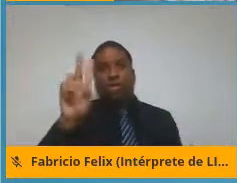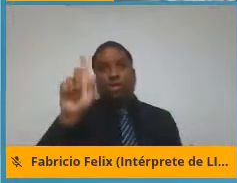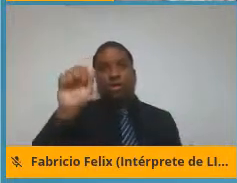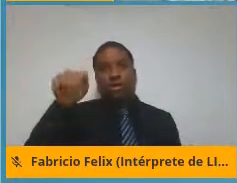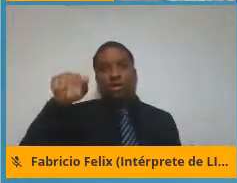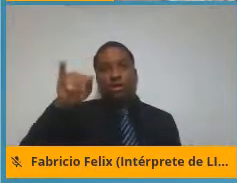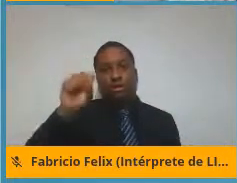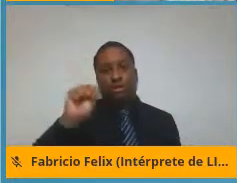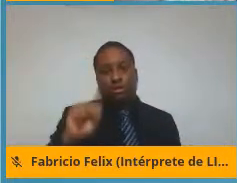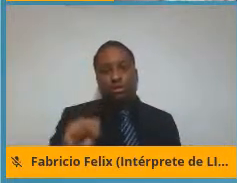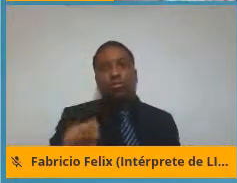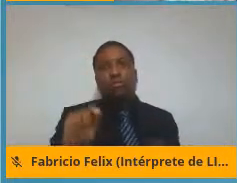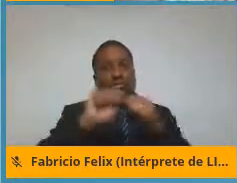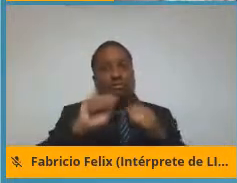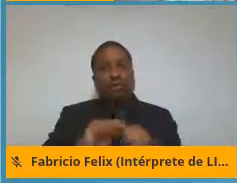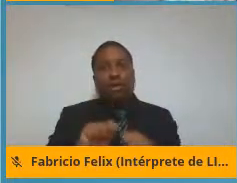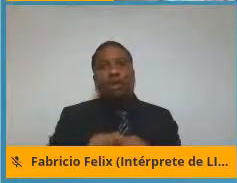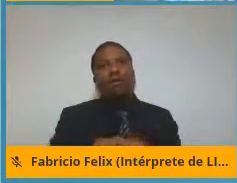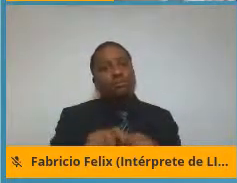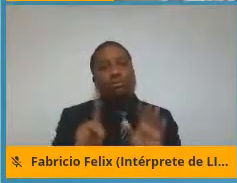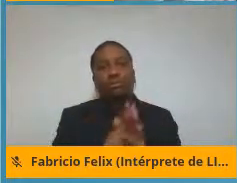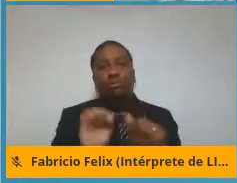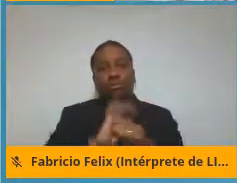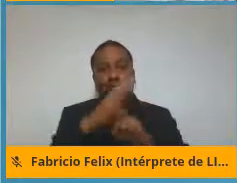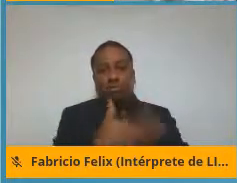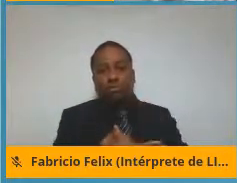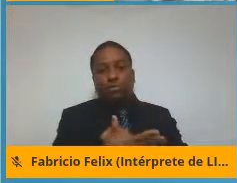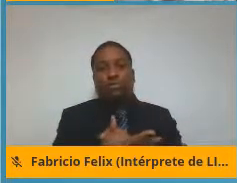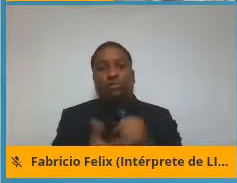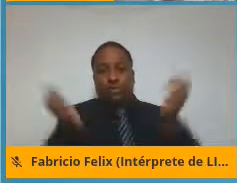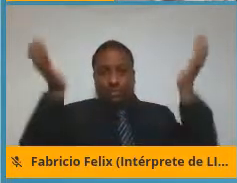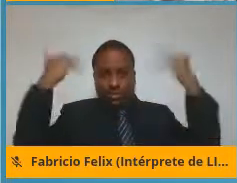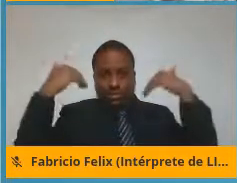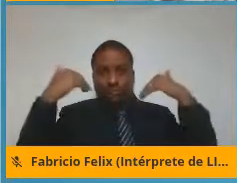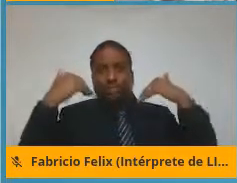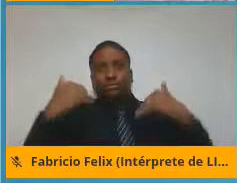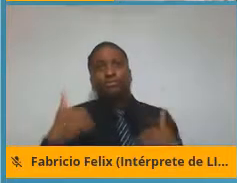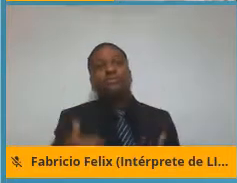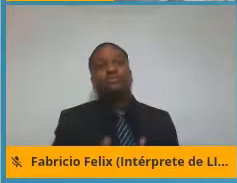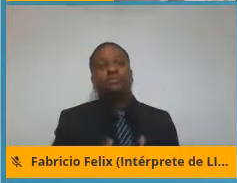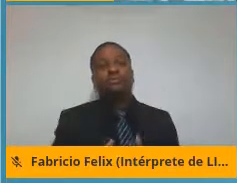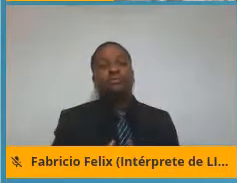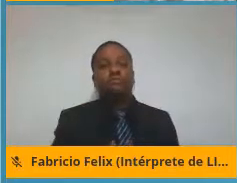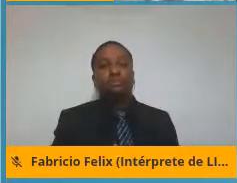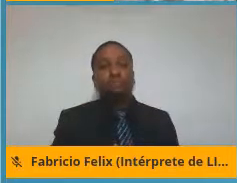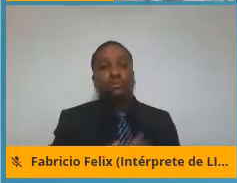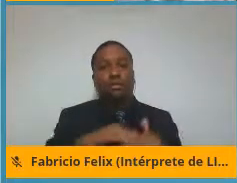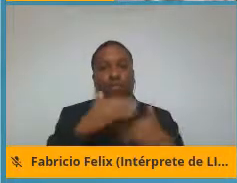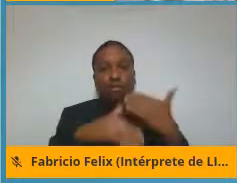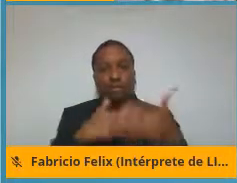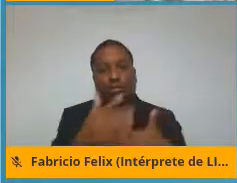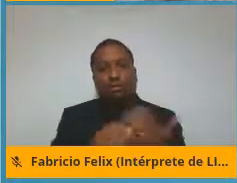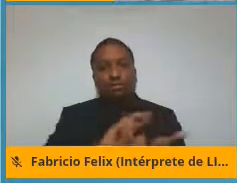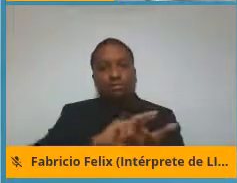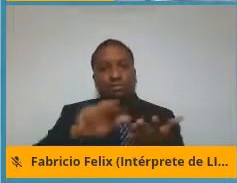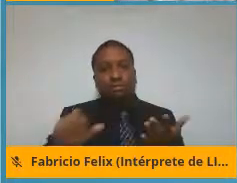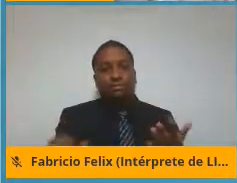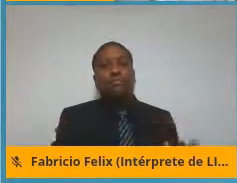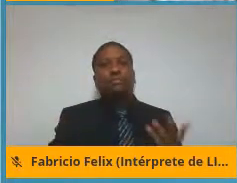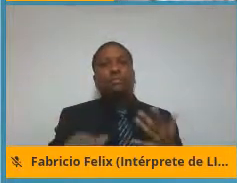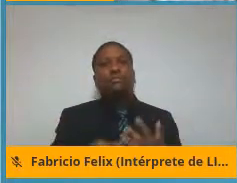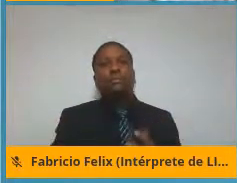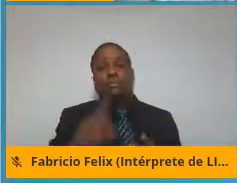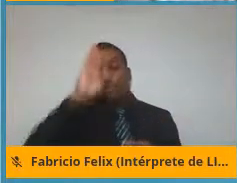provocados pelo vírus no organismo. Essa tempestade inflamatória é que leva a esses sintomas todos, principalmente